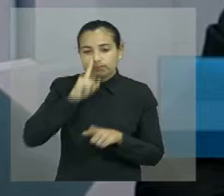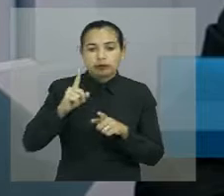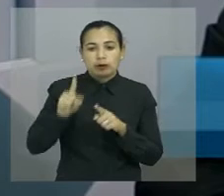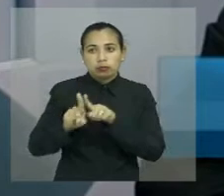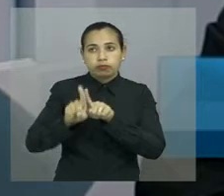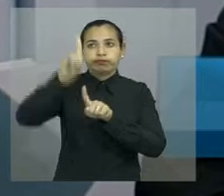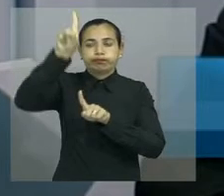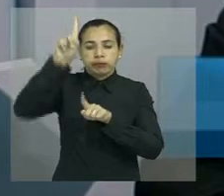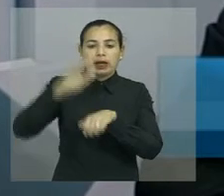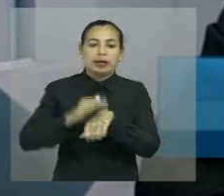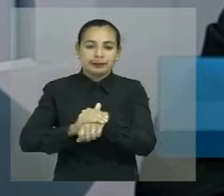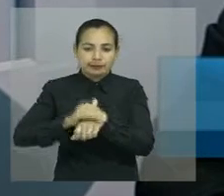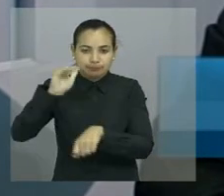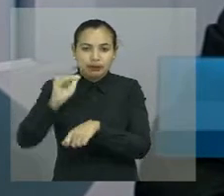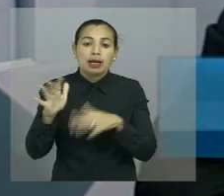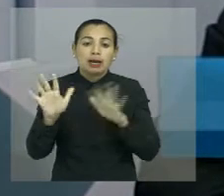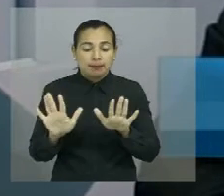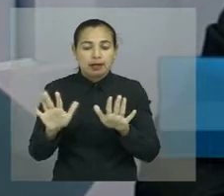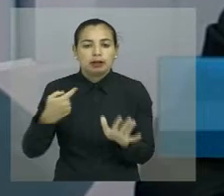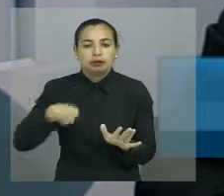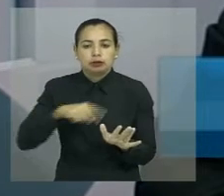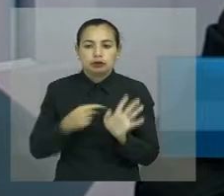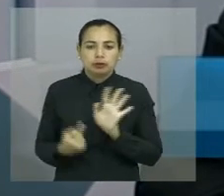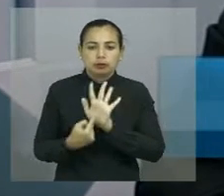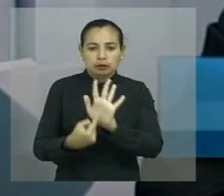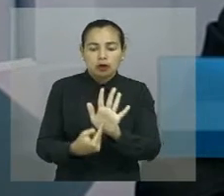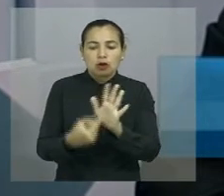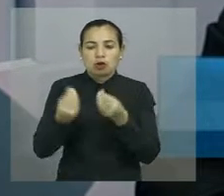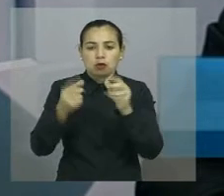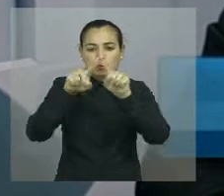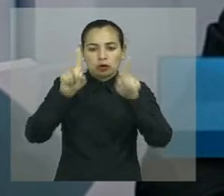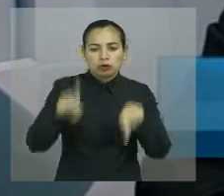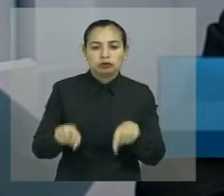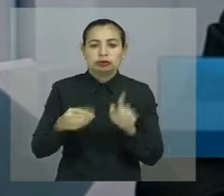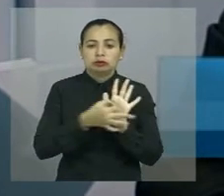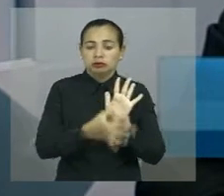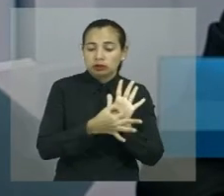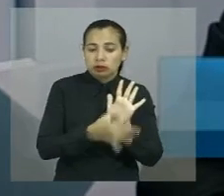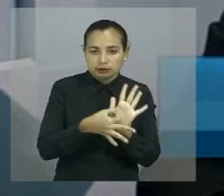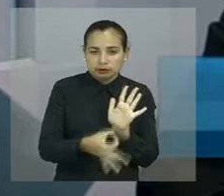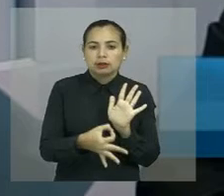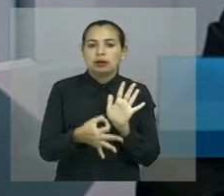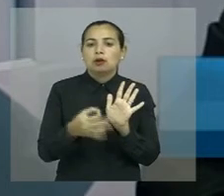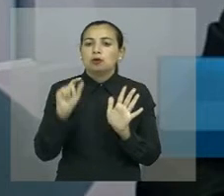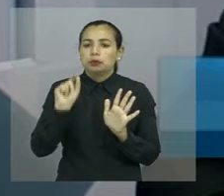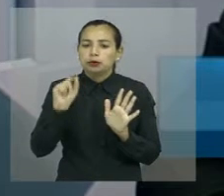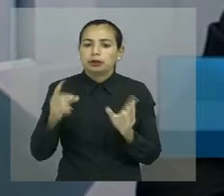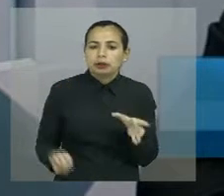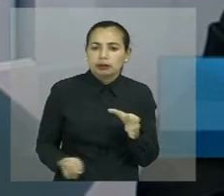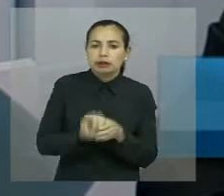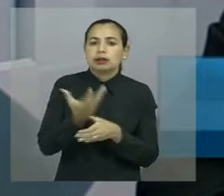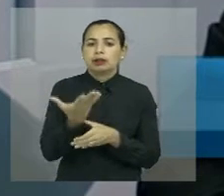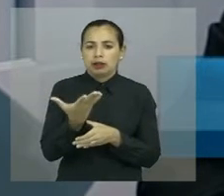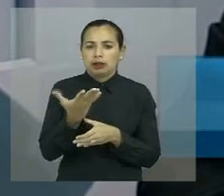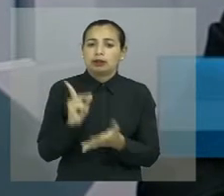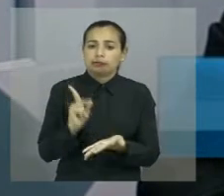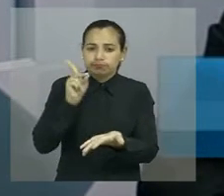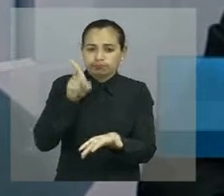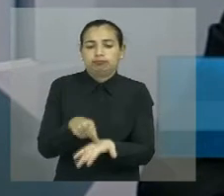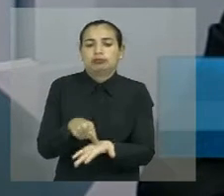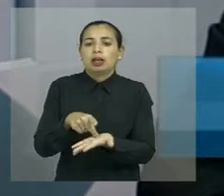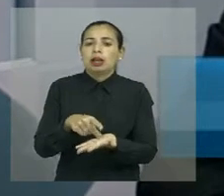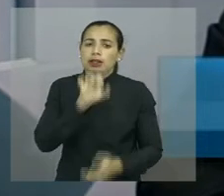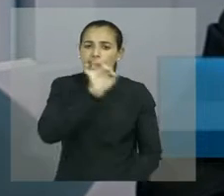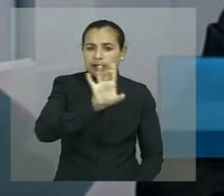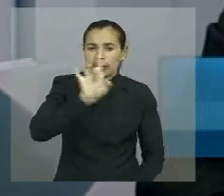violentas do Brasil, nós apresentamos um projeto, uma indicação, para que se crie, seja de fato